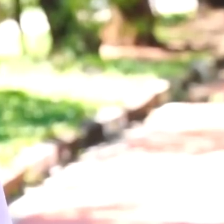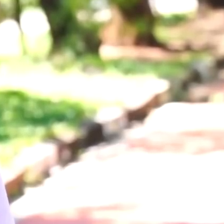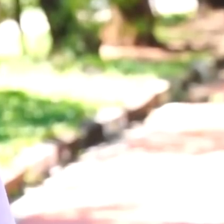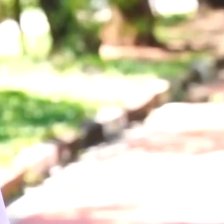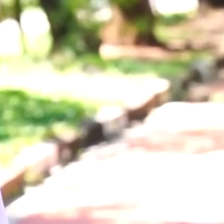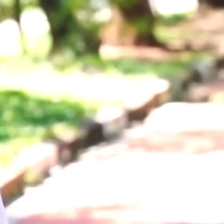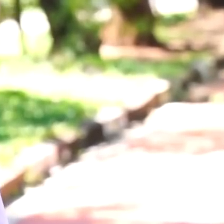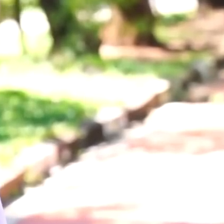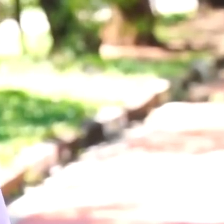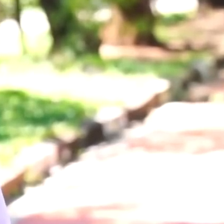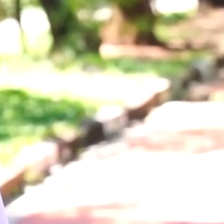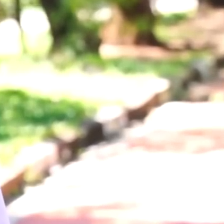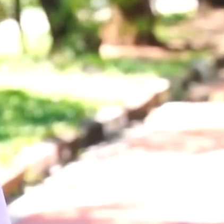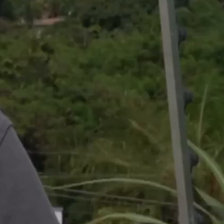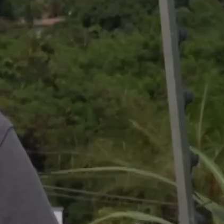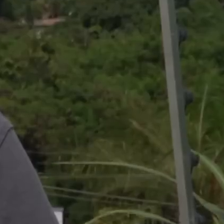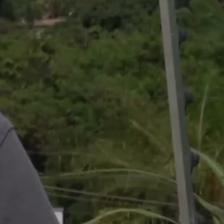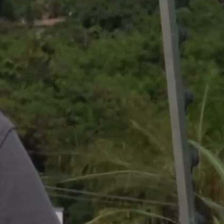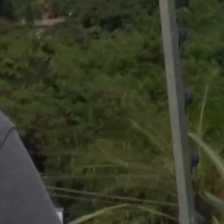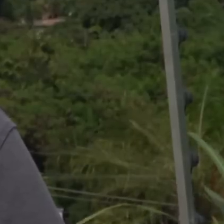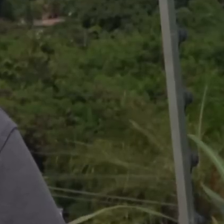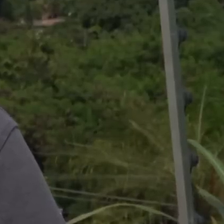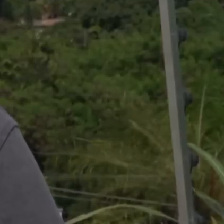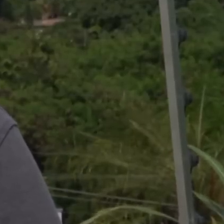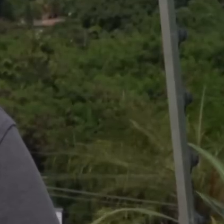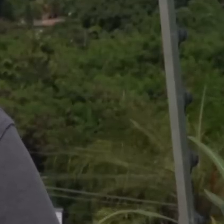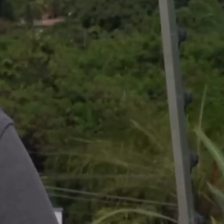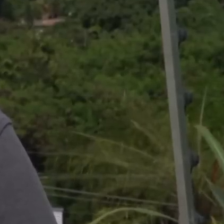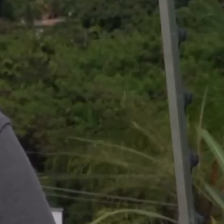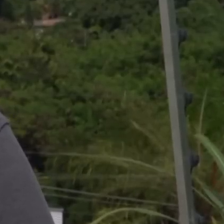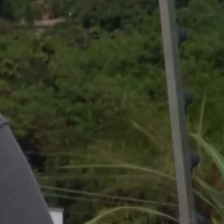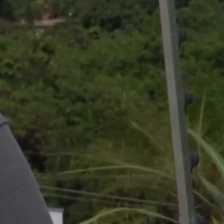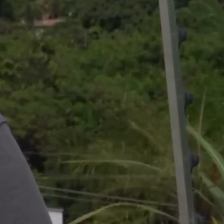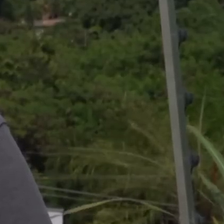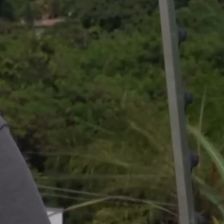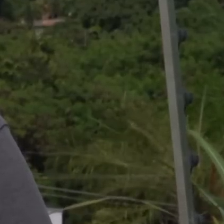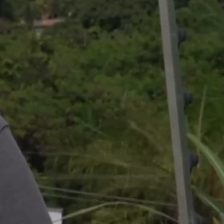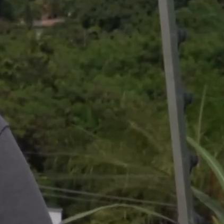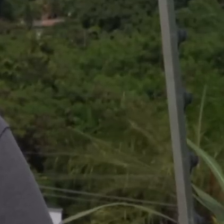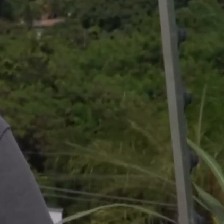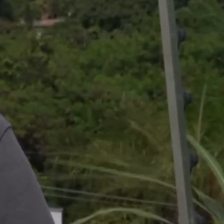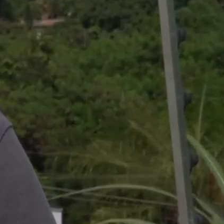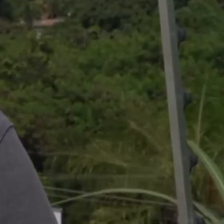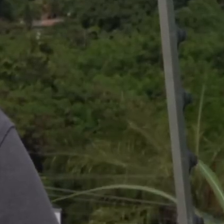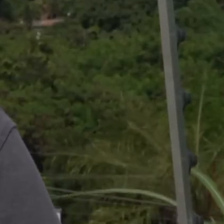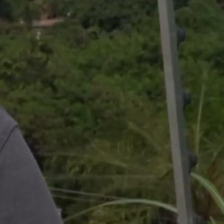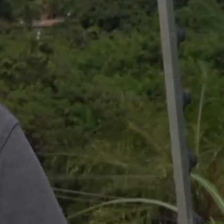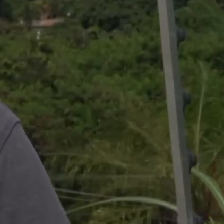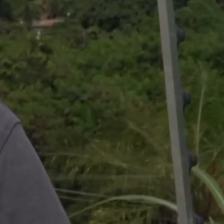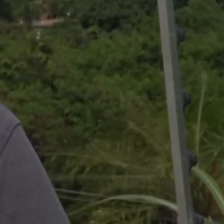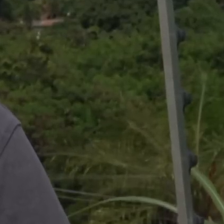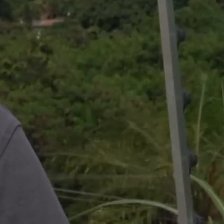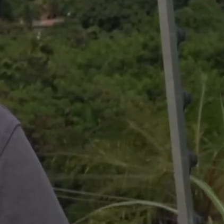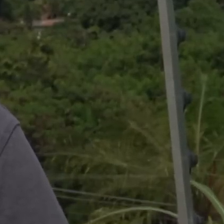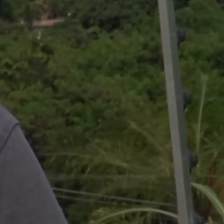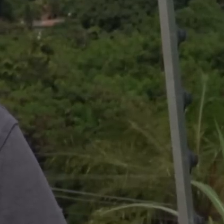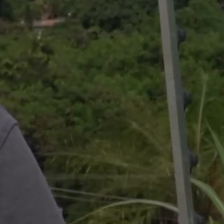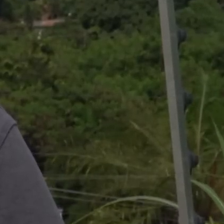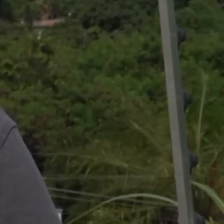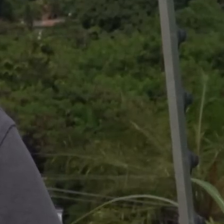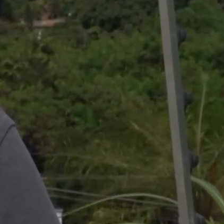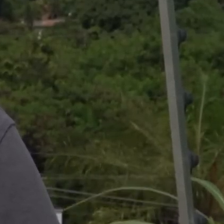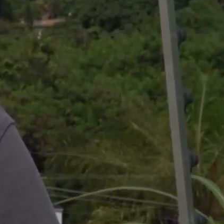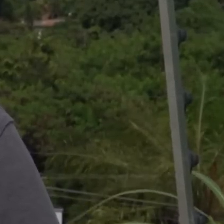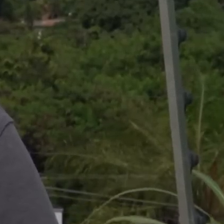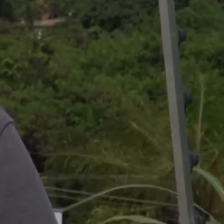amadurecimento, tudo com propósito, né? Como jovem é difícil pensar, né, em provações, em sofrimento, mas